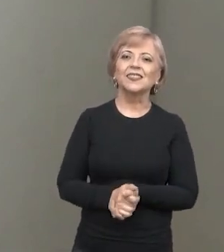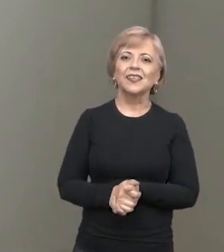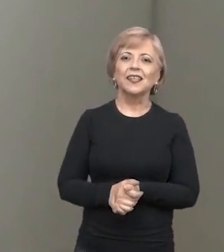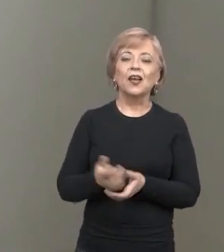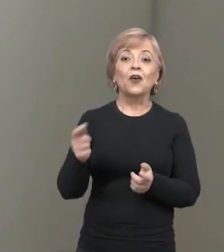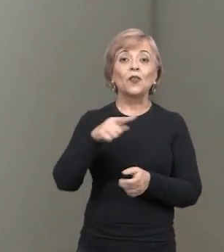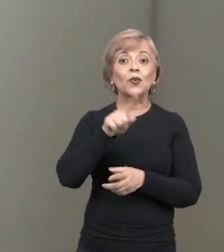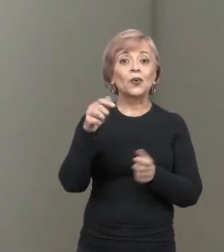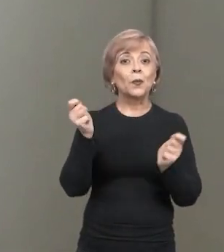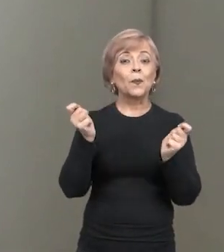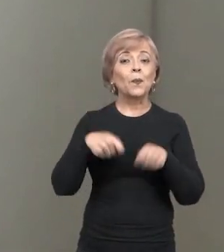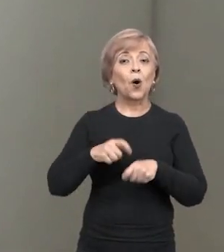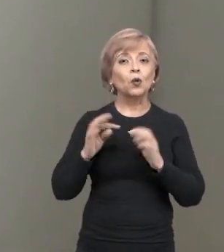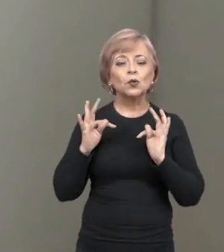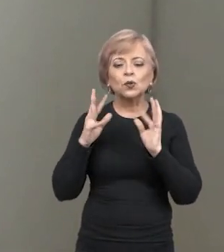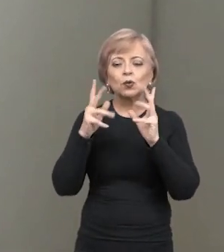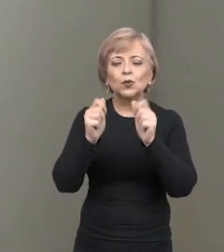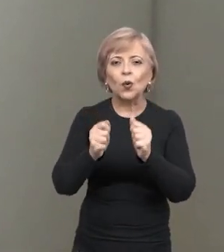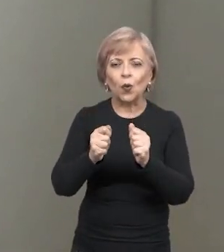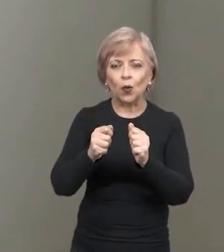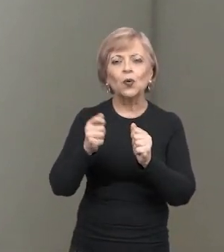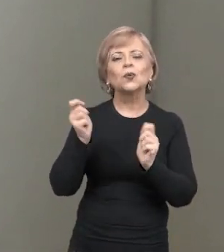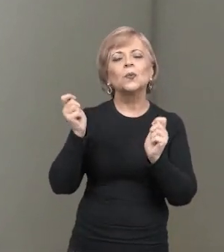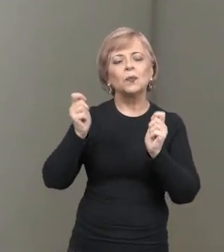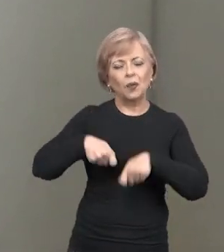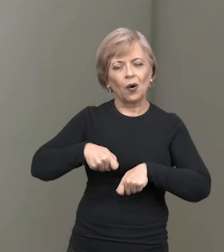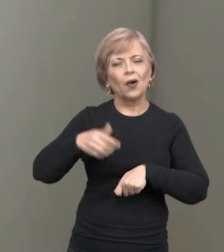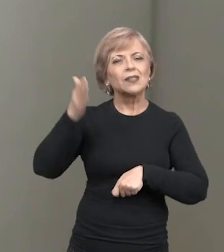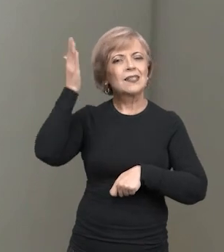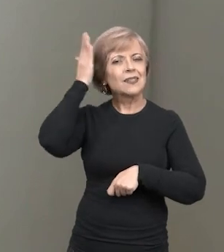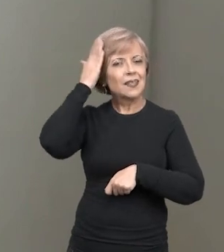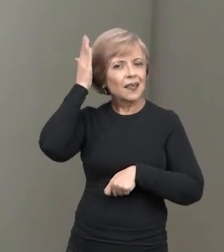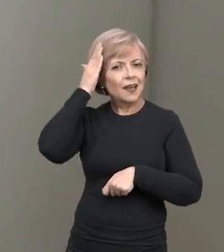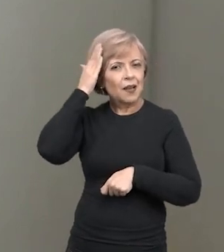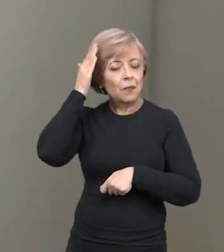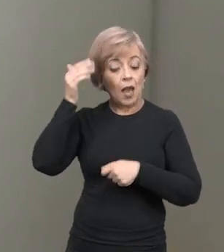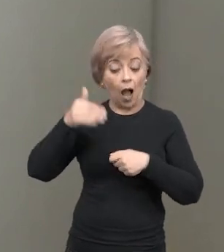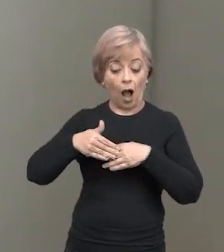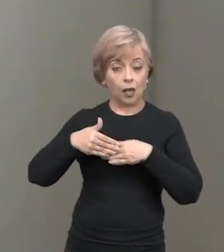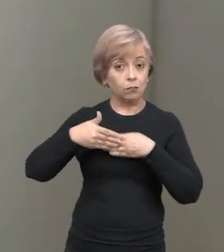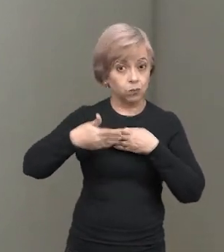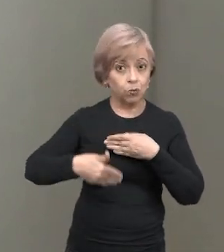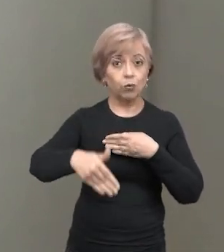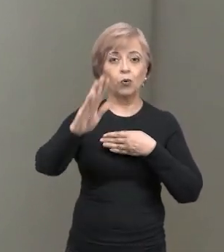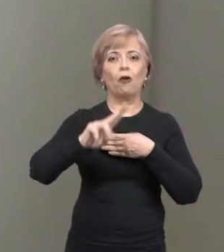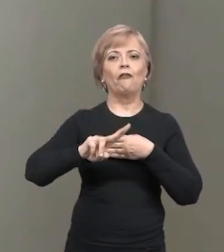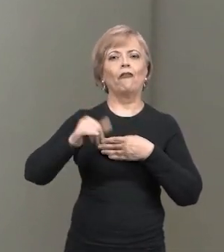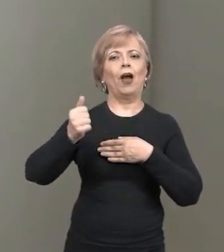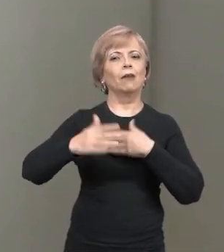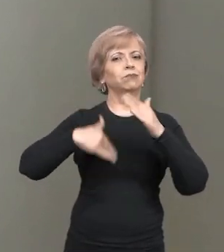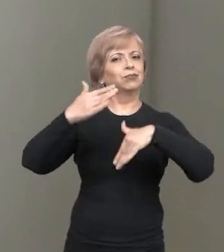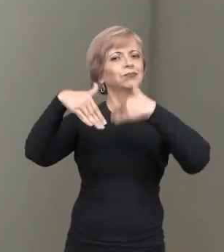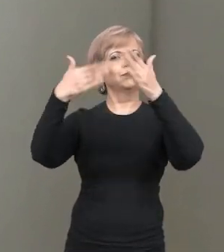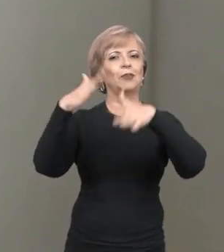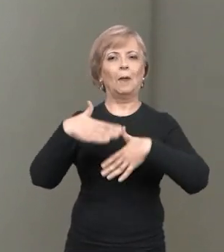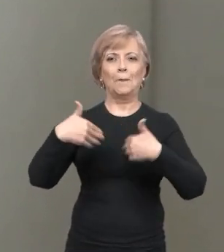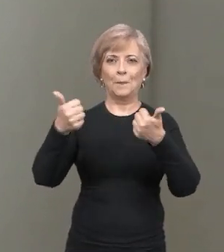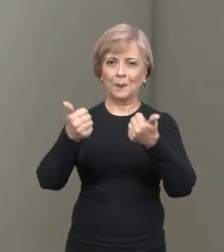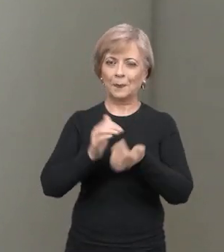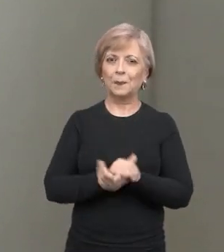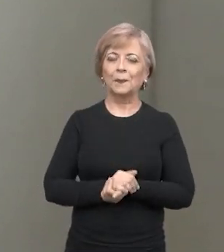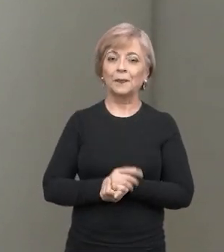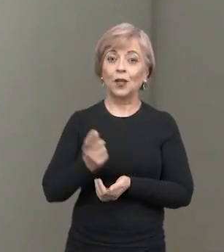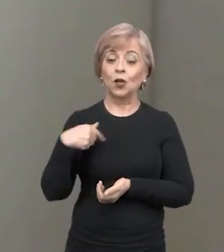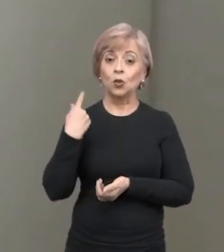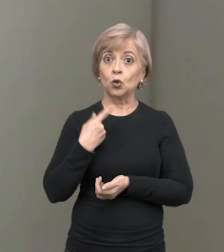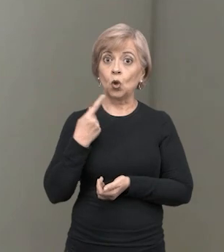Podem todos aqui fazer uma aposta de que o Ministério Público, daqui por diante, ele vai cada vez melhorar. Nós estamos diante de